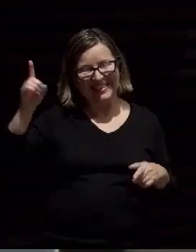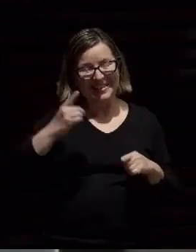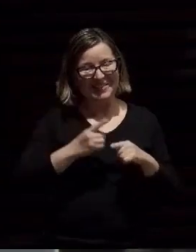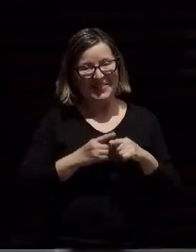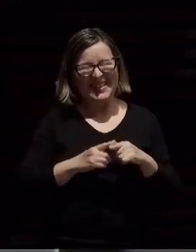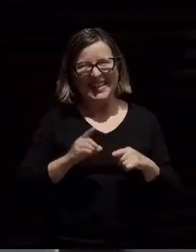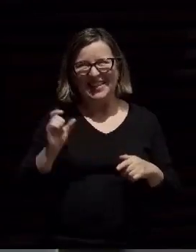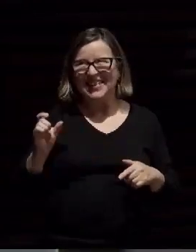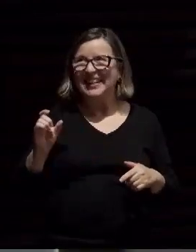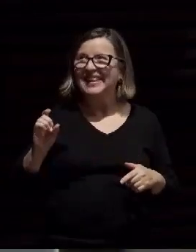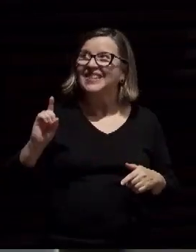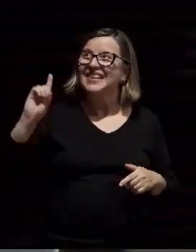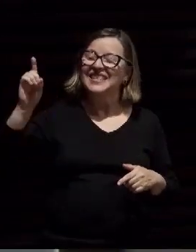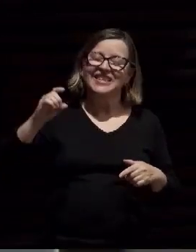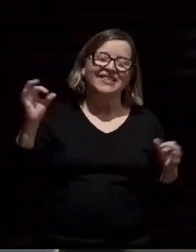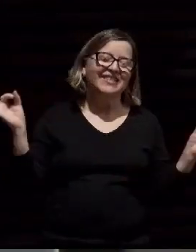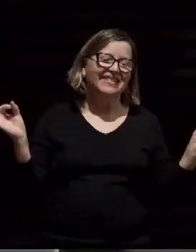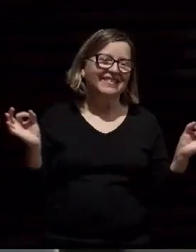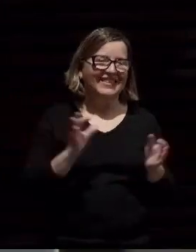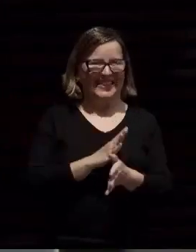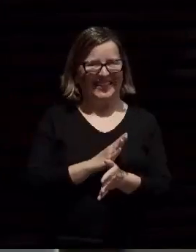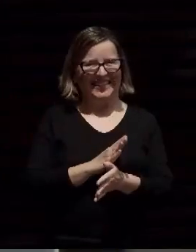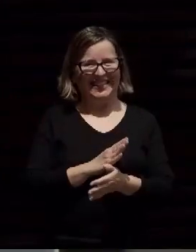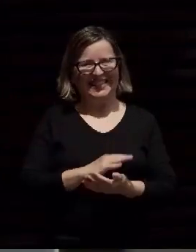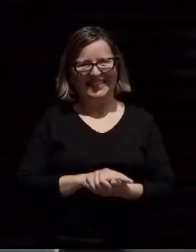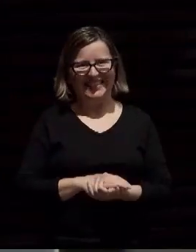basta a si mesma.